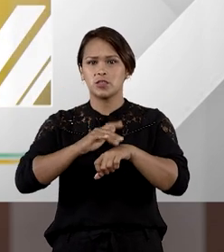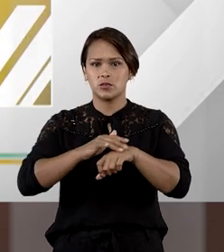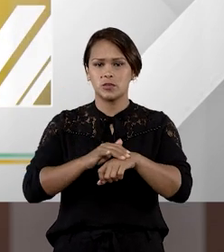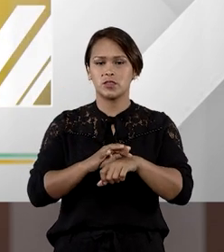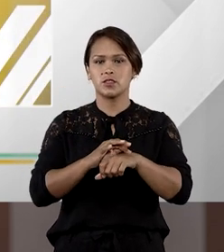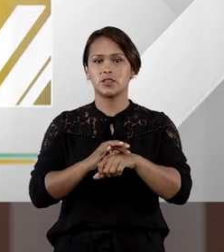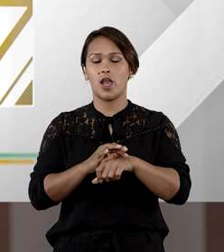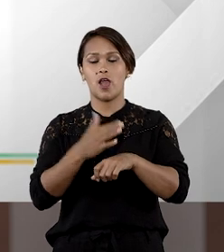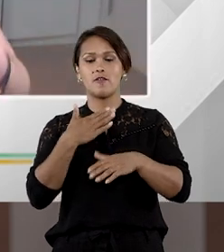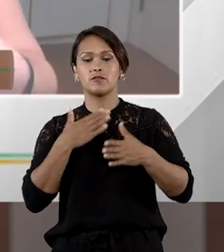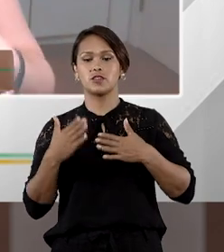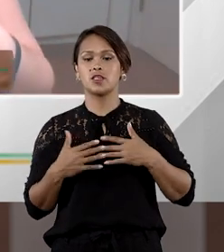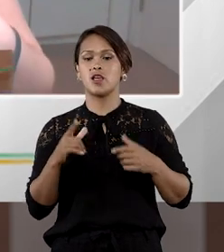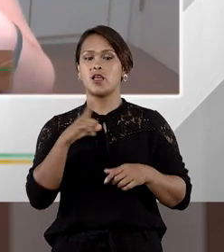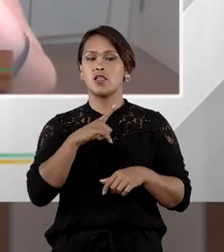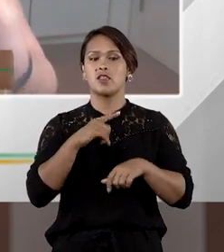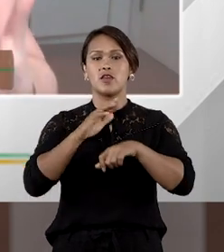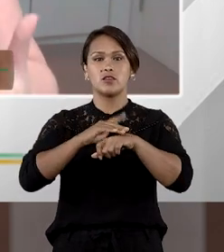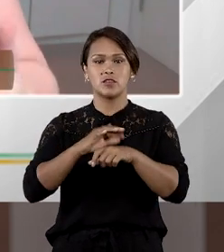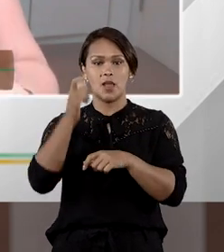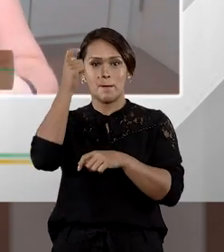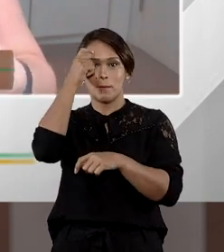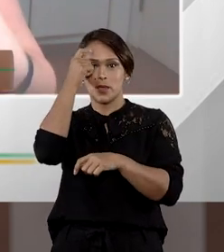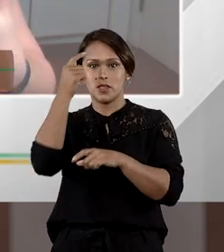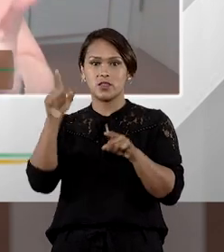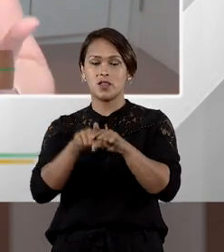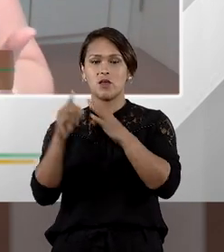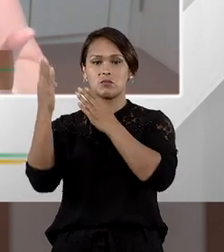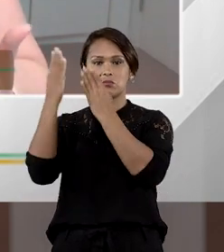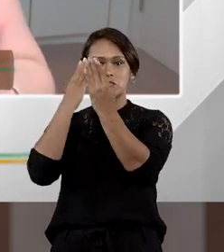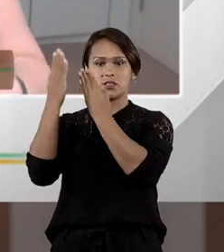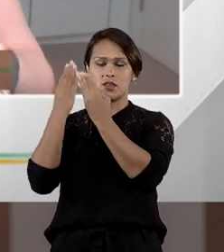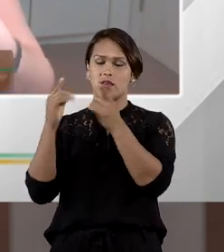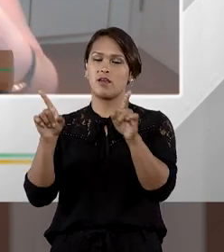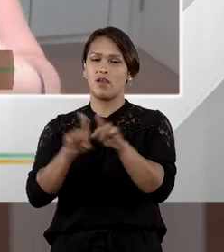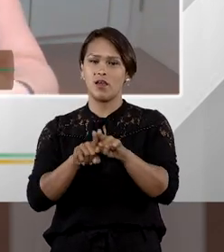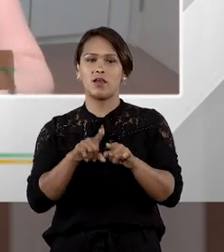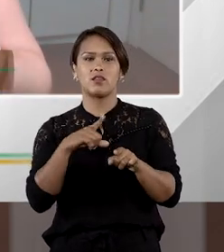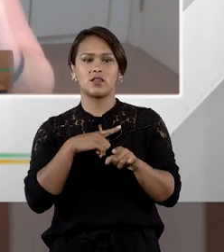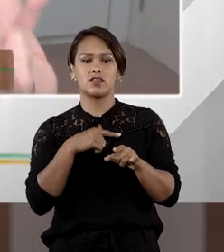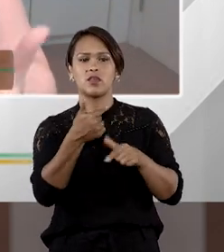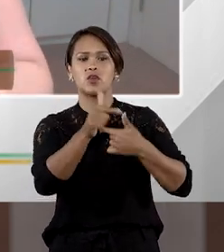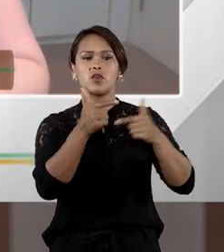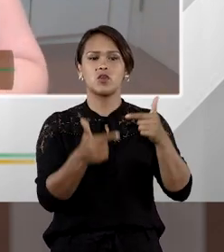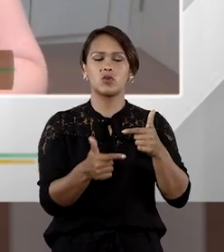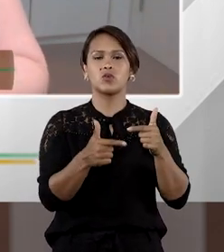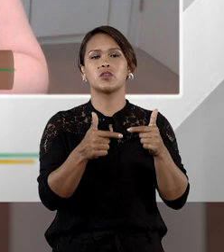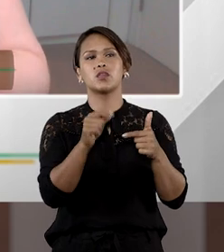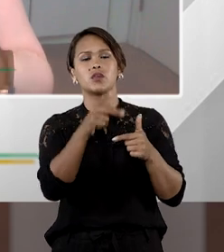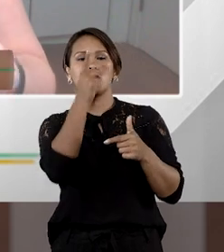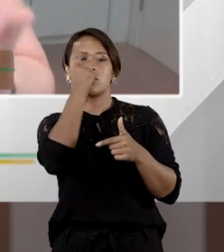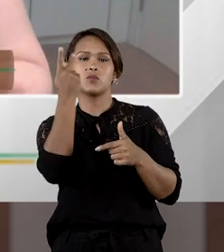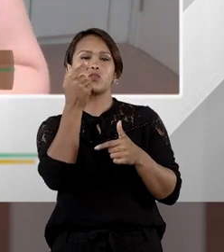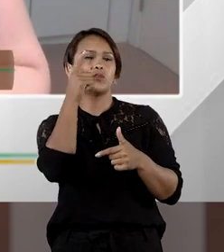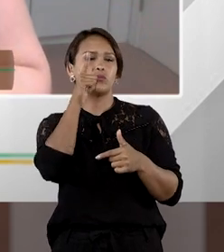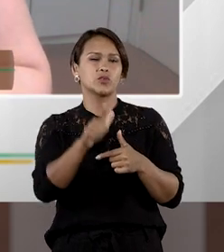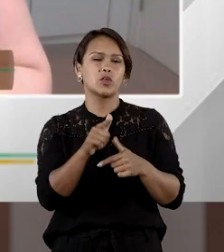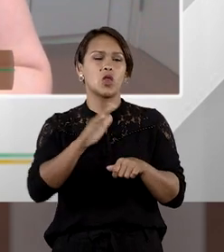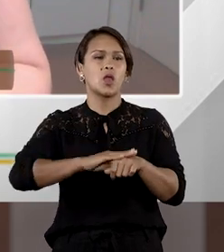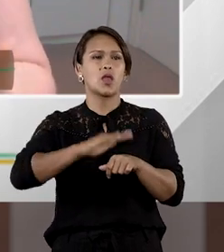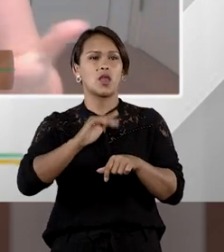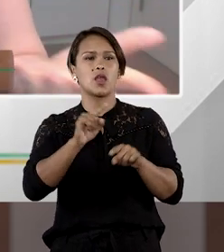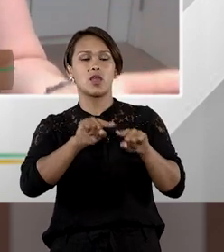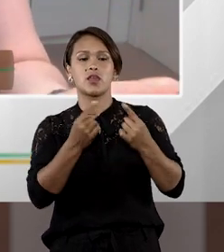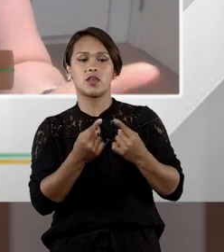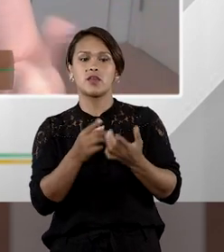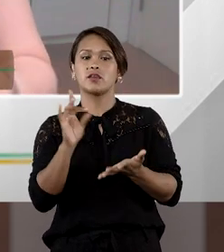mas às vezes tem muita enfermidade mental também, psiquiátrica, né? Às vezes existem umas intercorrências em que a pessoa não consegue,